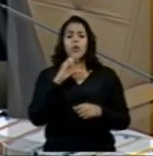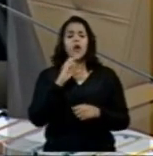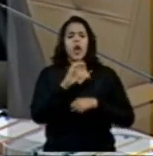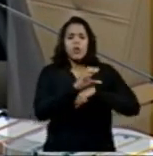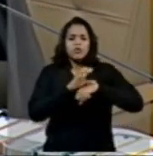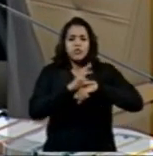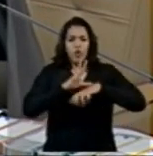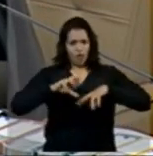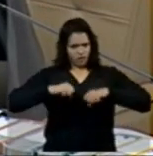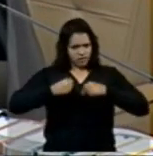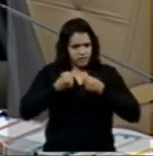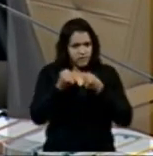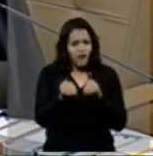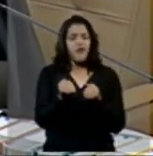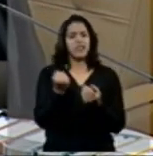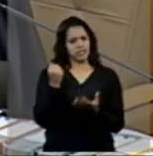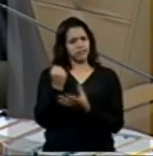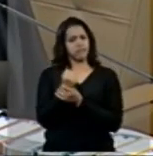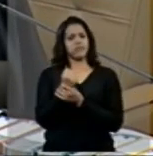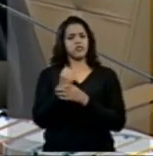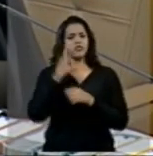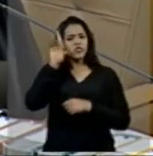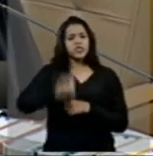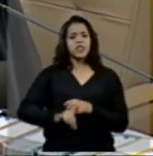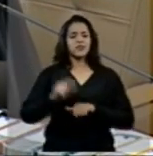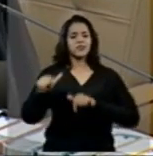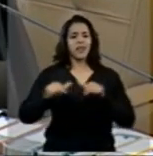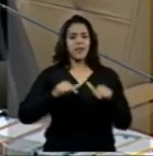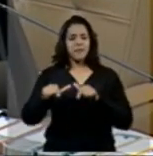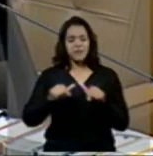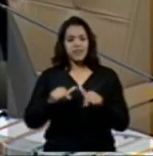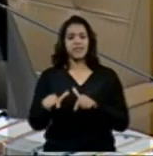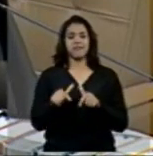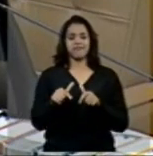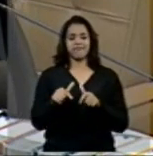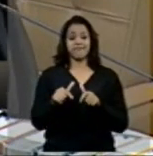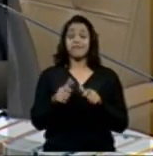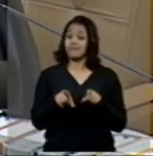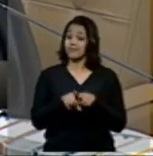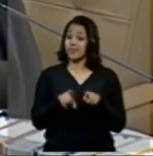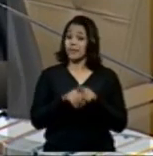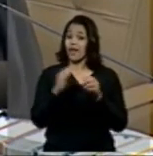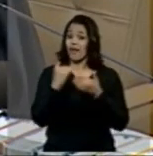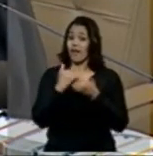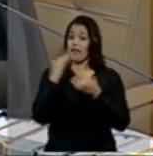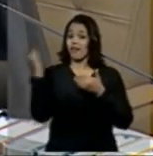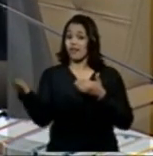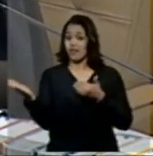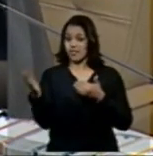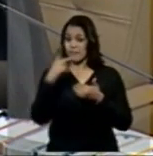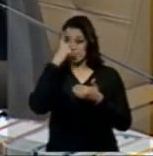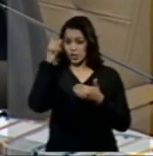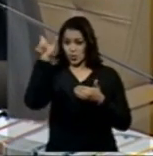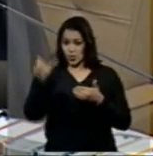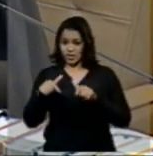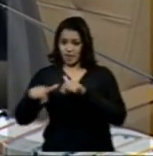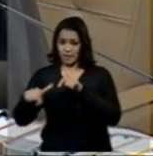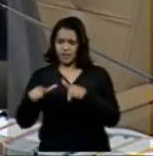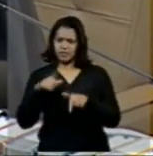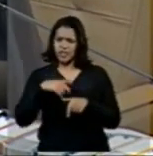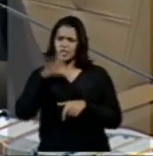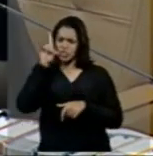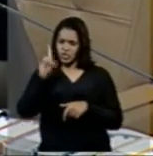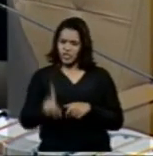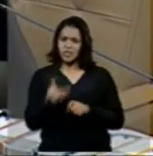reforçar a perspectiva expansionista do direito do trabalho, estendendo para além dos empregados os direitos